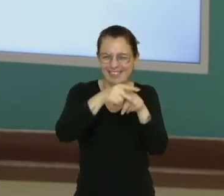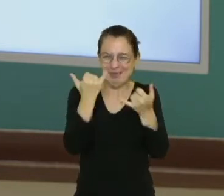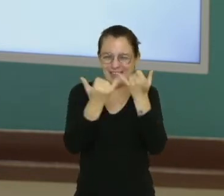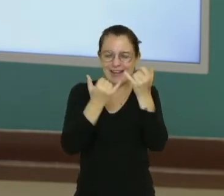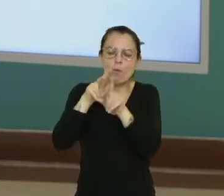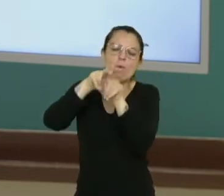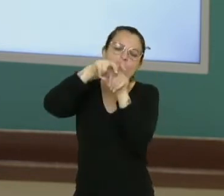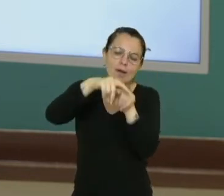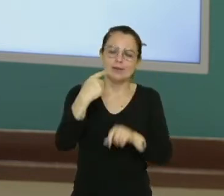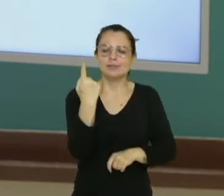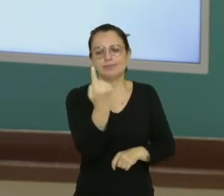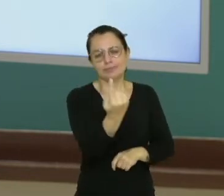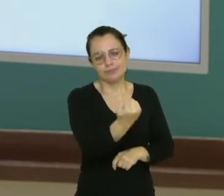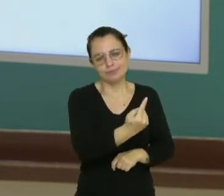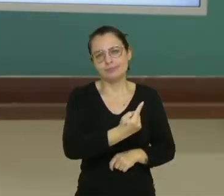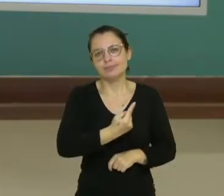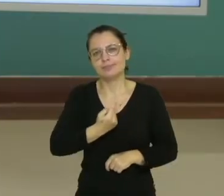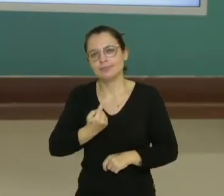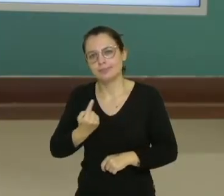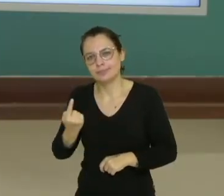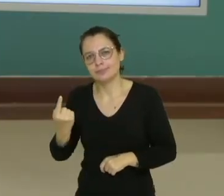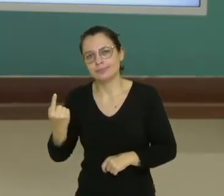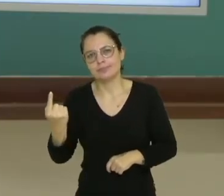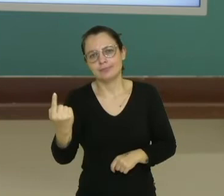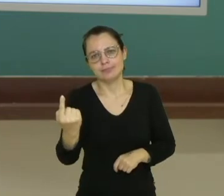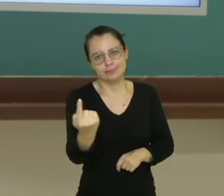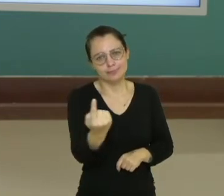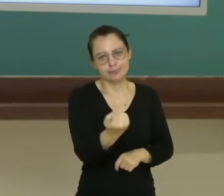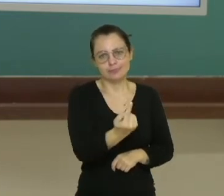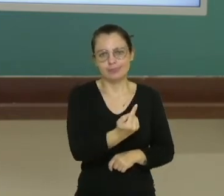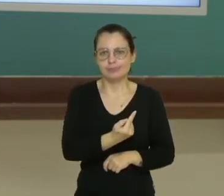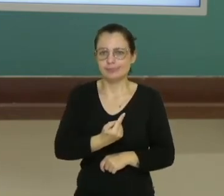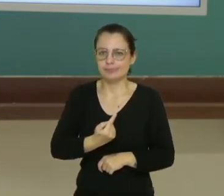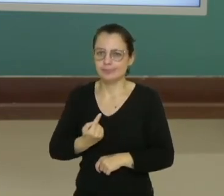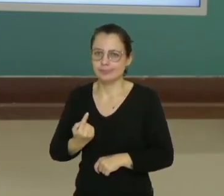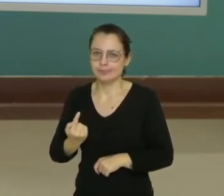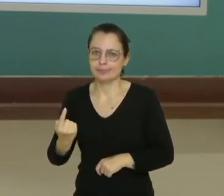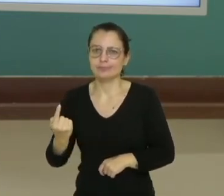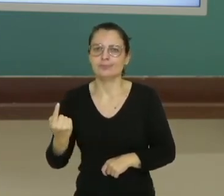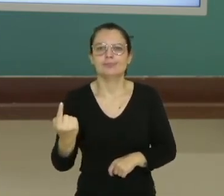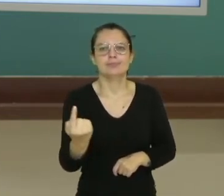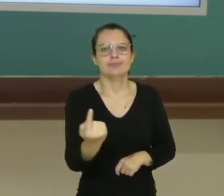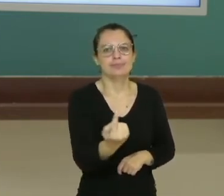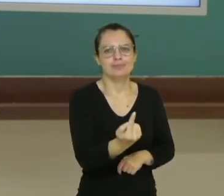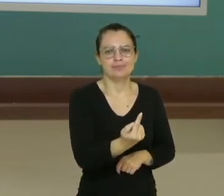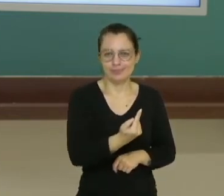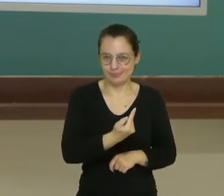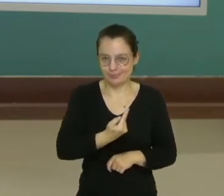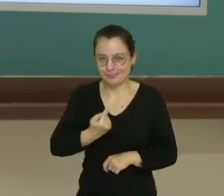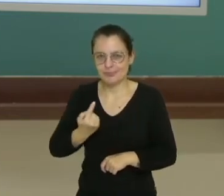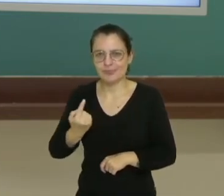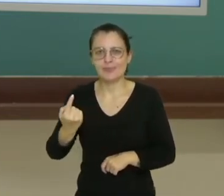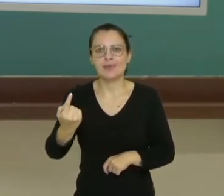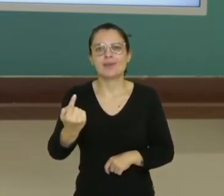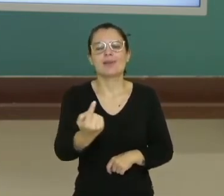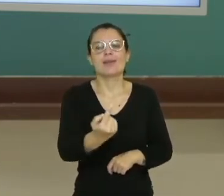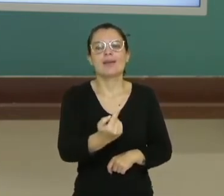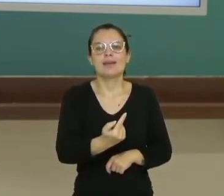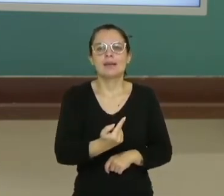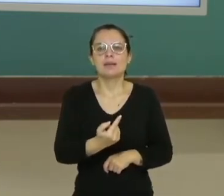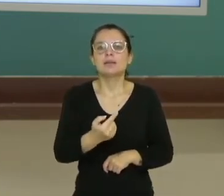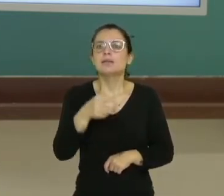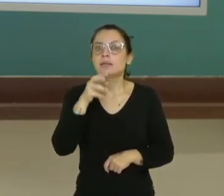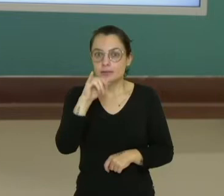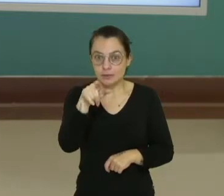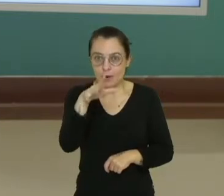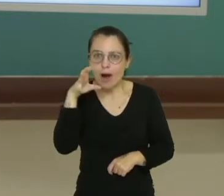constante, né, de giro, você percebe que a tendência dos ocupantes é que sair pela tangente, ou seja, existe uma aceleração